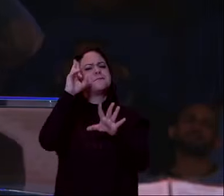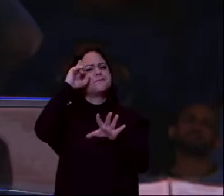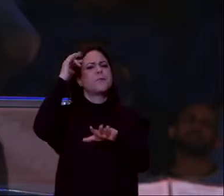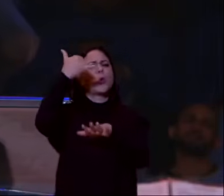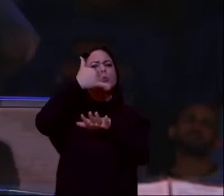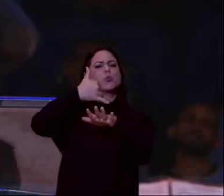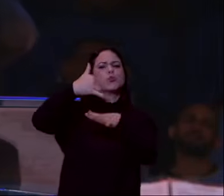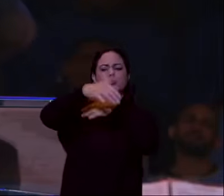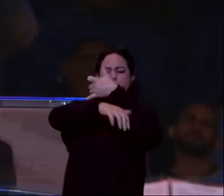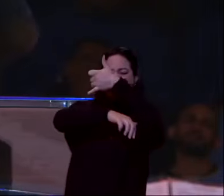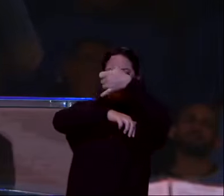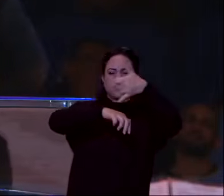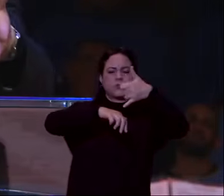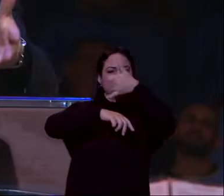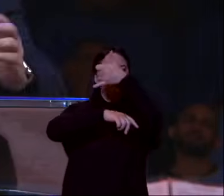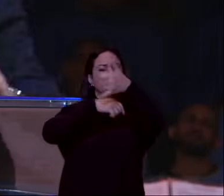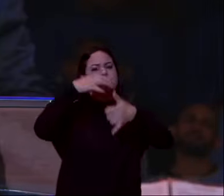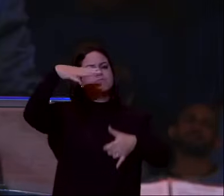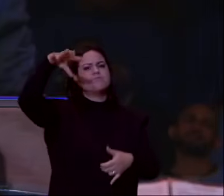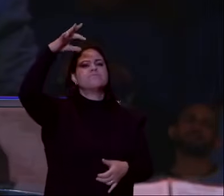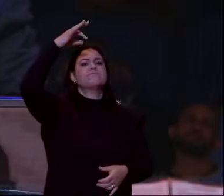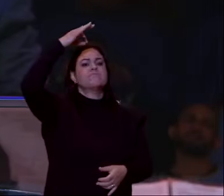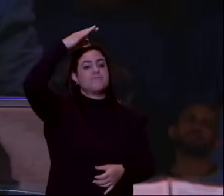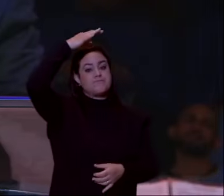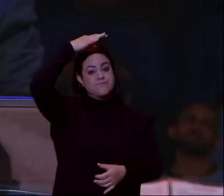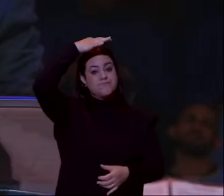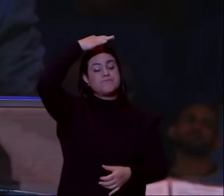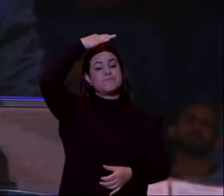os teus lábios com o Espírito Santo dele.